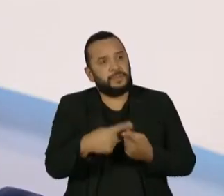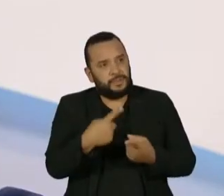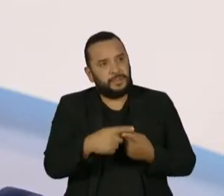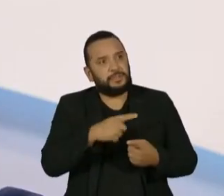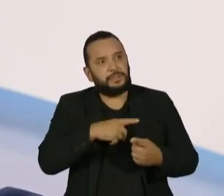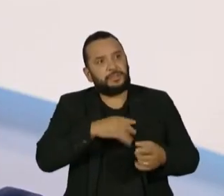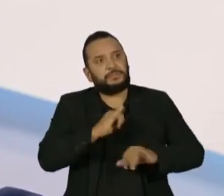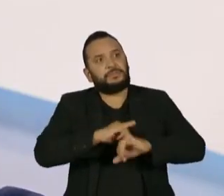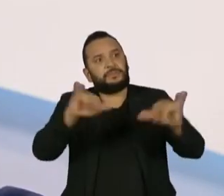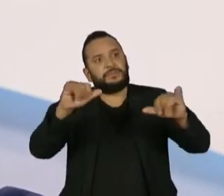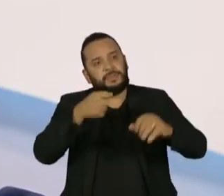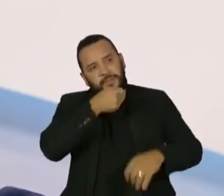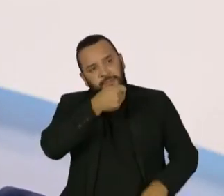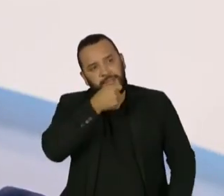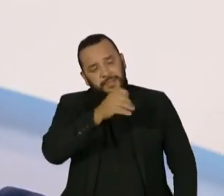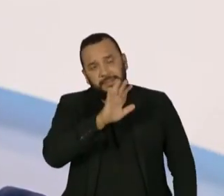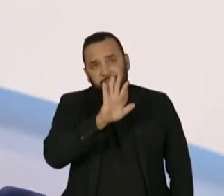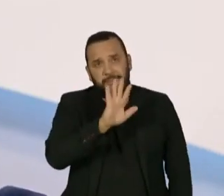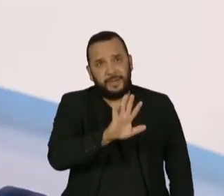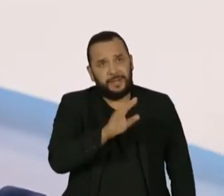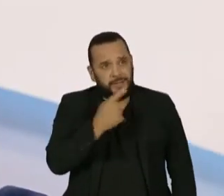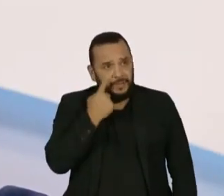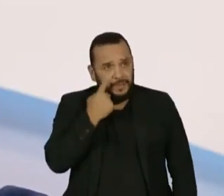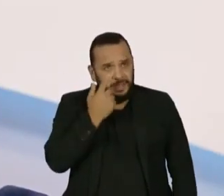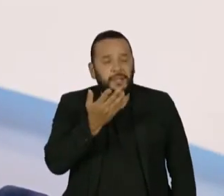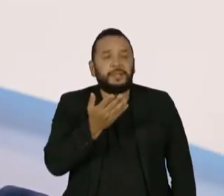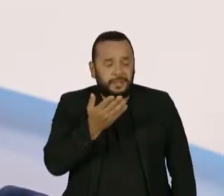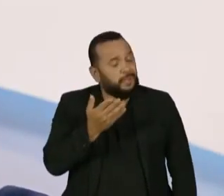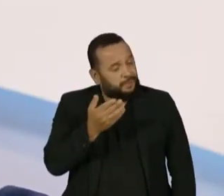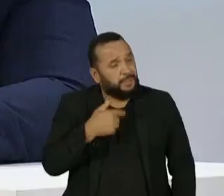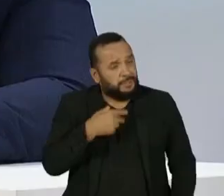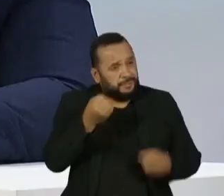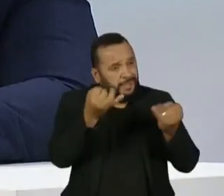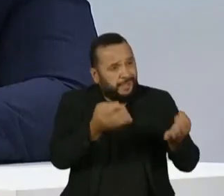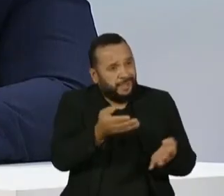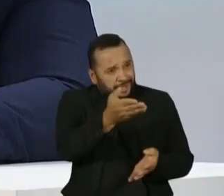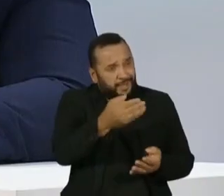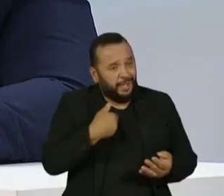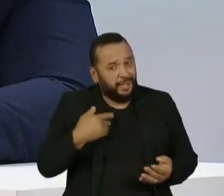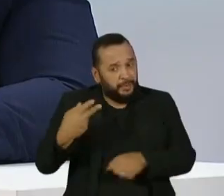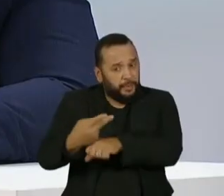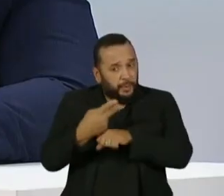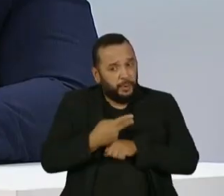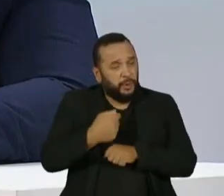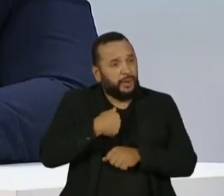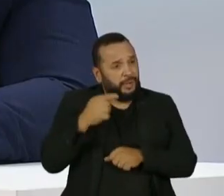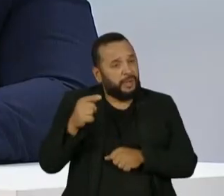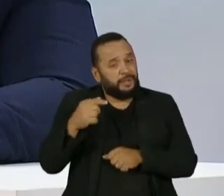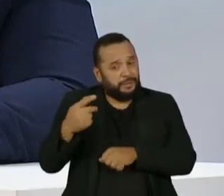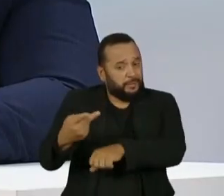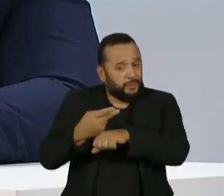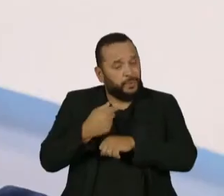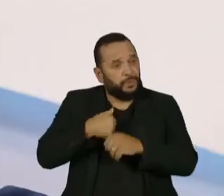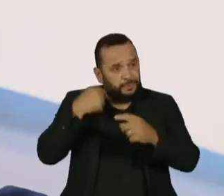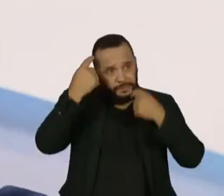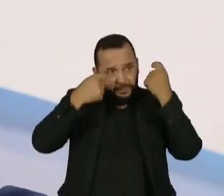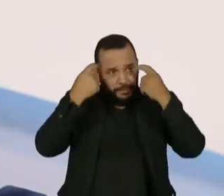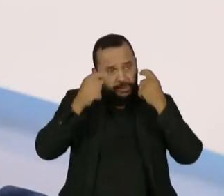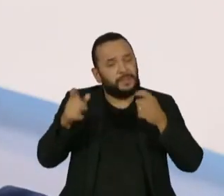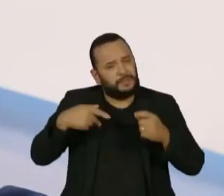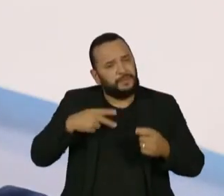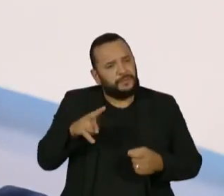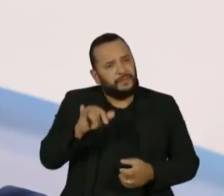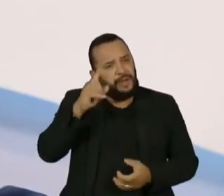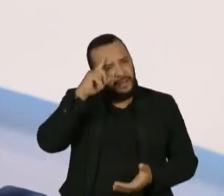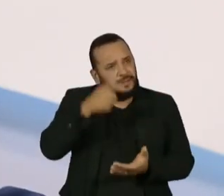publicizados na imprensa. Agora veja, é evidente, eu acabei de dizer a você que ele me procurou com essa preocupação. Ele deverá tomar uma